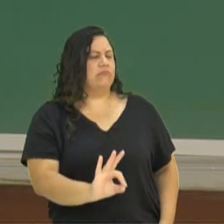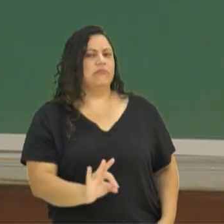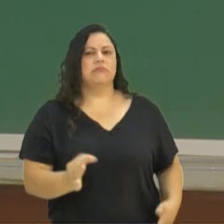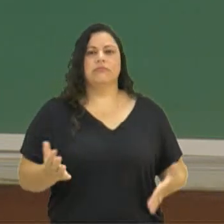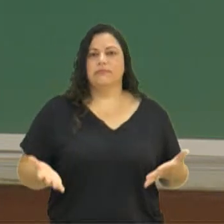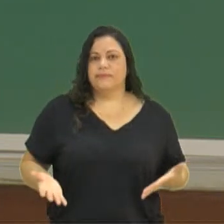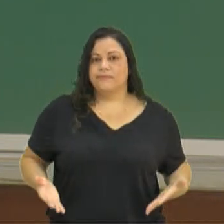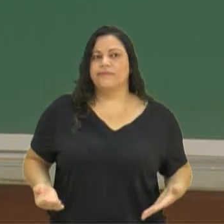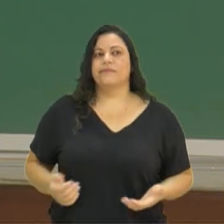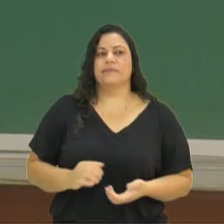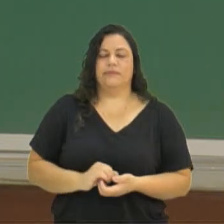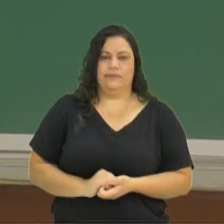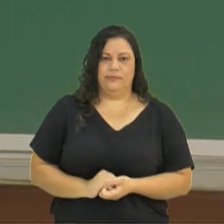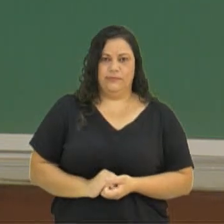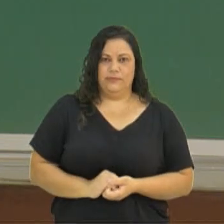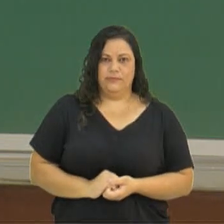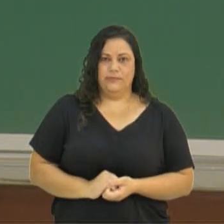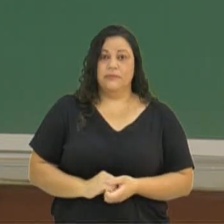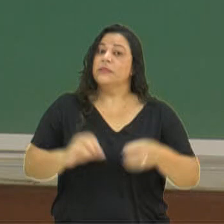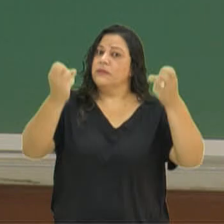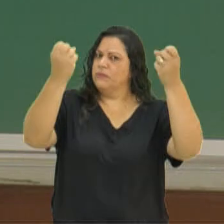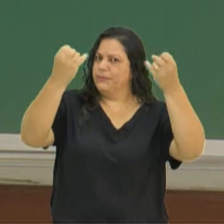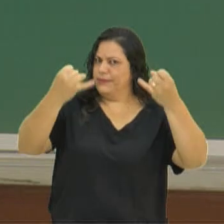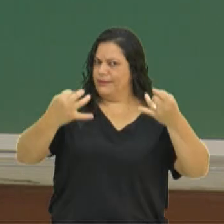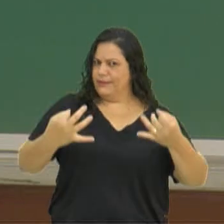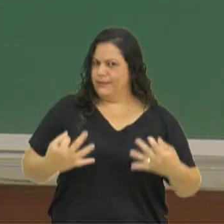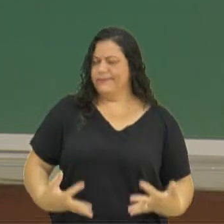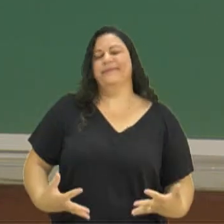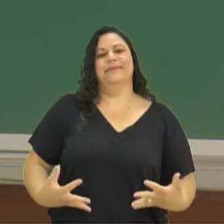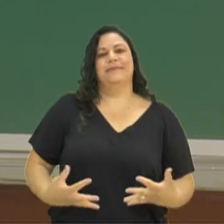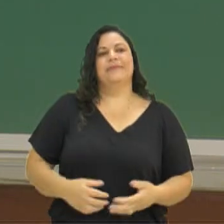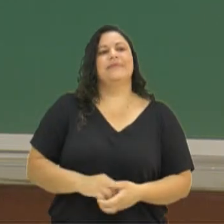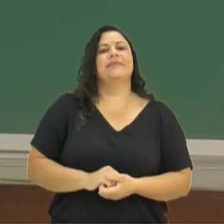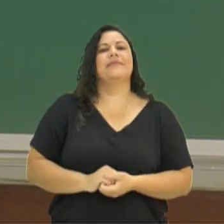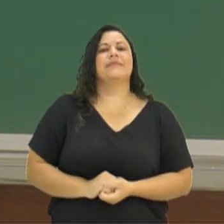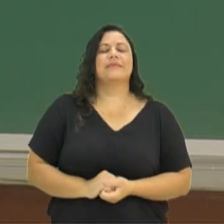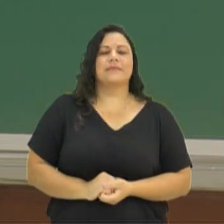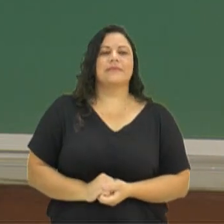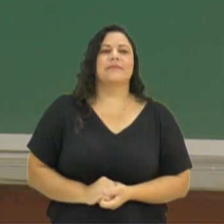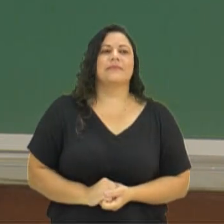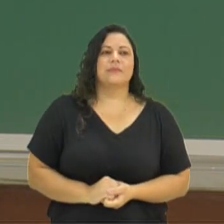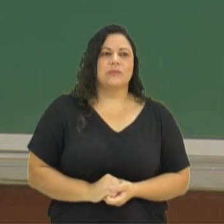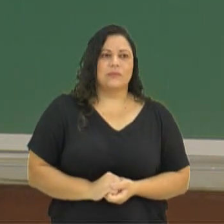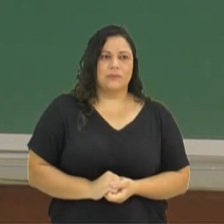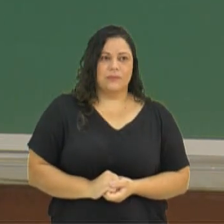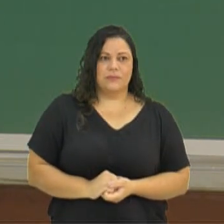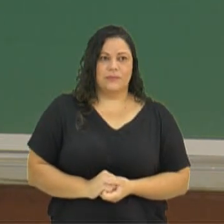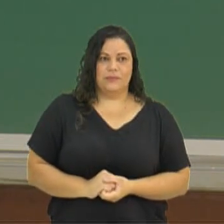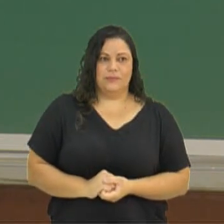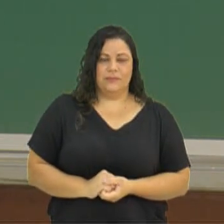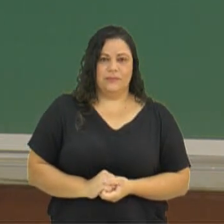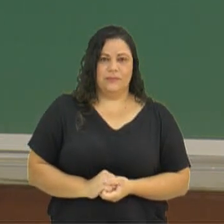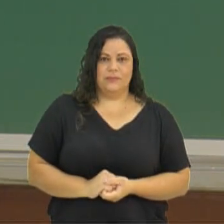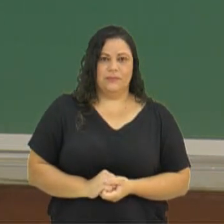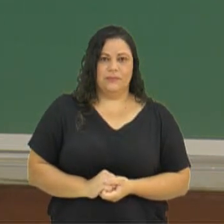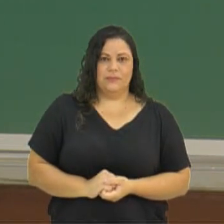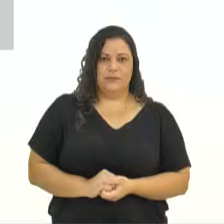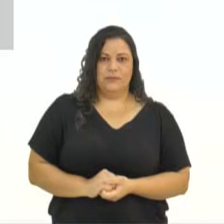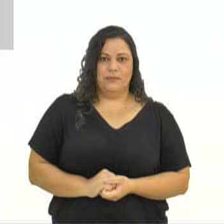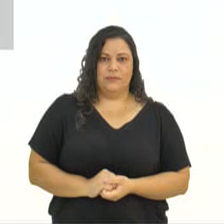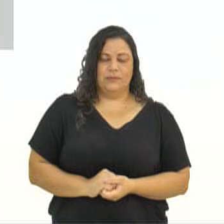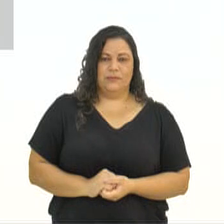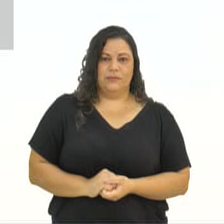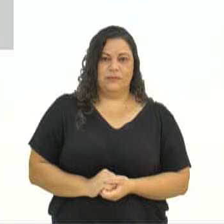texto, esse texto descreve toda a personagem, né? Mira alguns adjetivos. Podemos